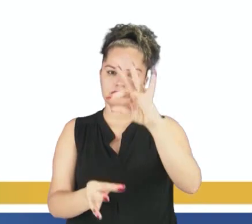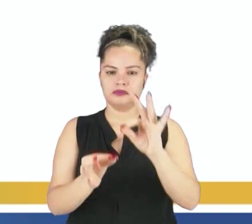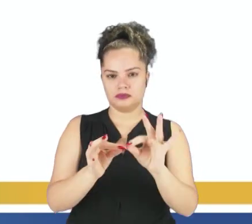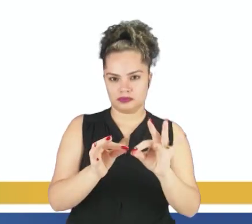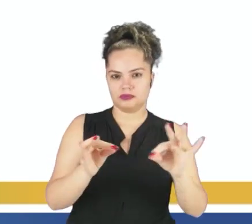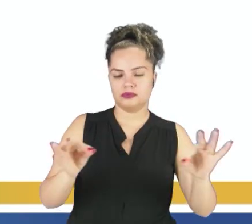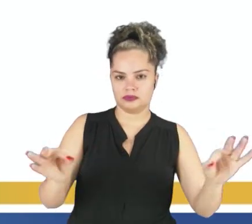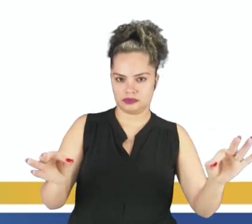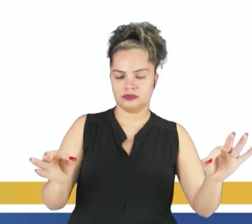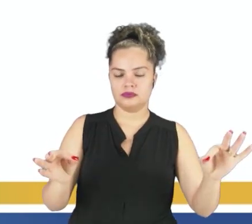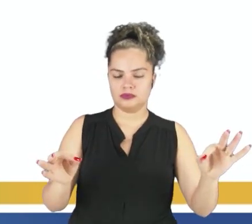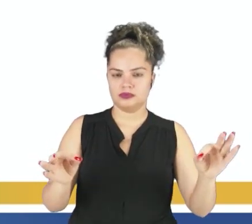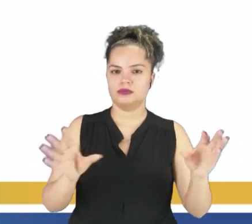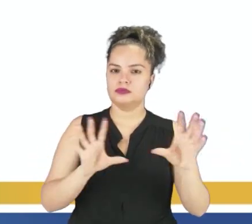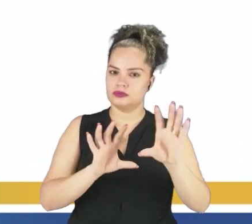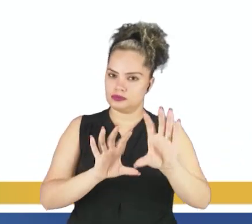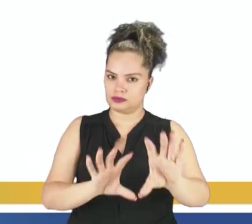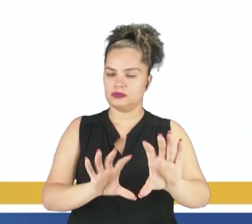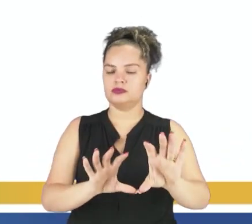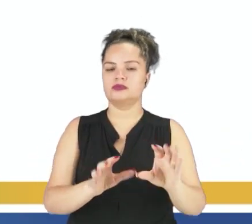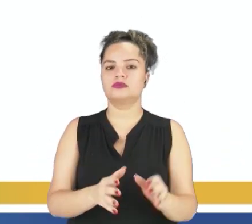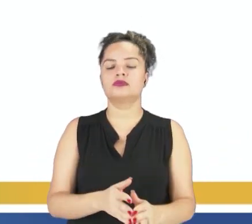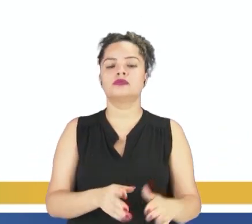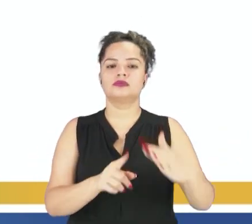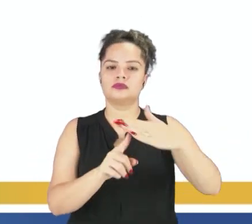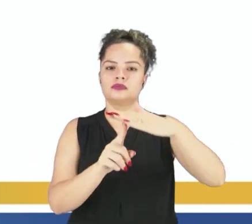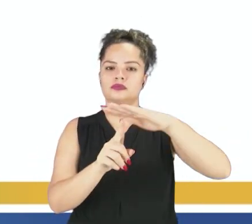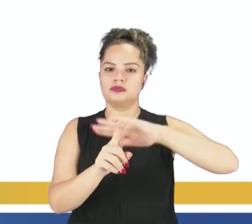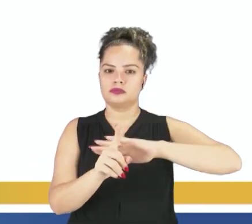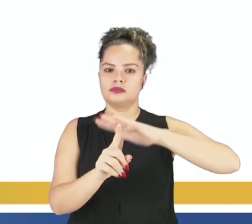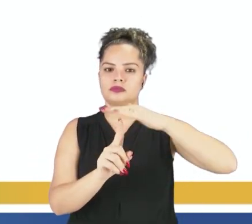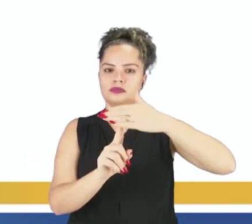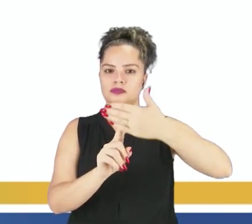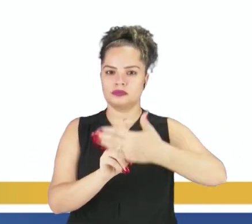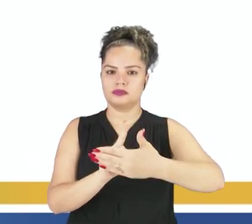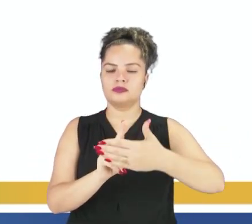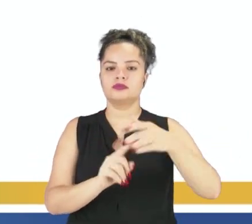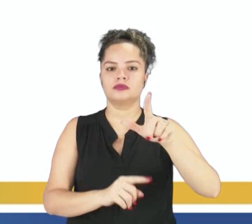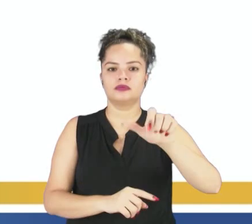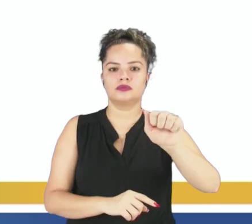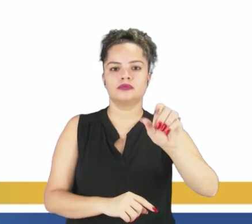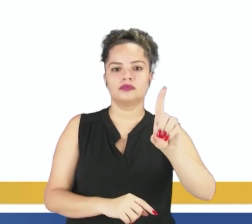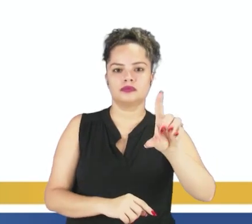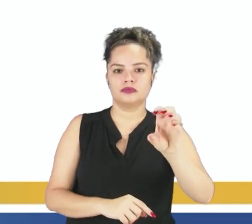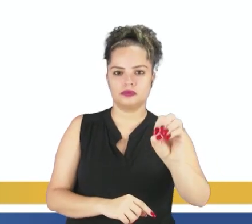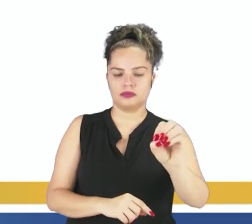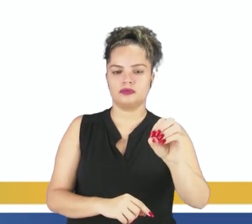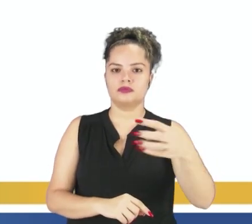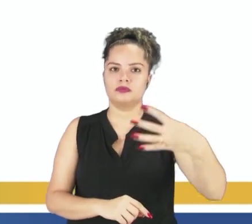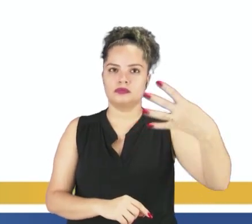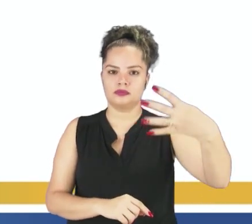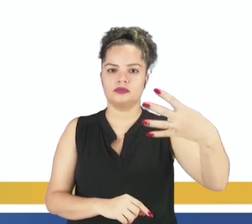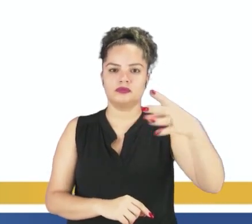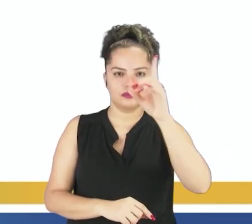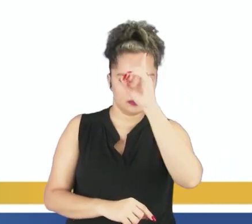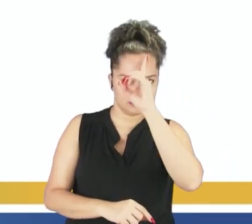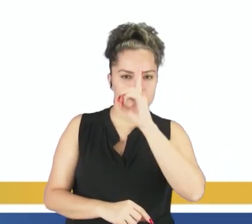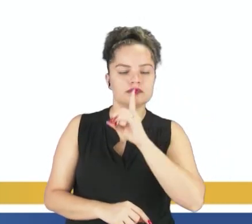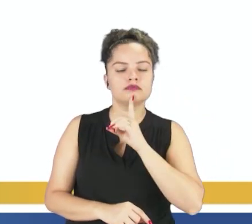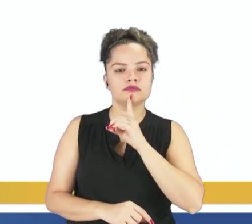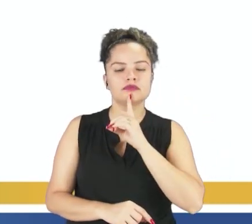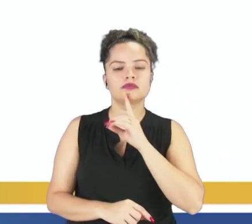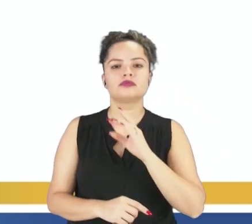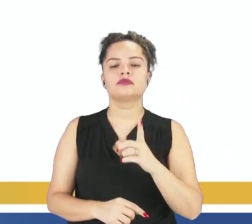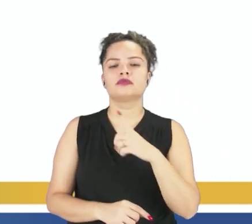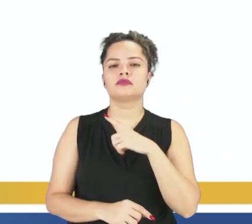essas linhas, né, esse polígono é chamado de lado, né? Beleza. A quarta figura, nós temos o que em